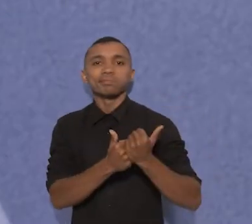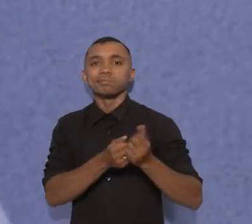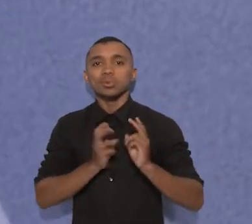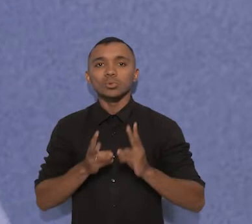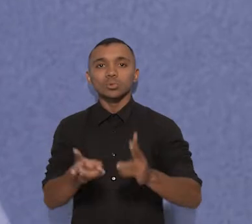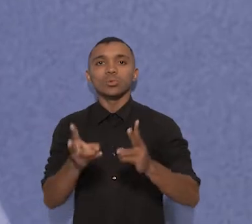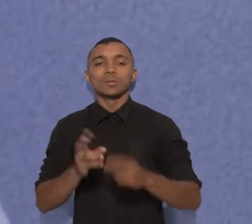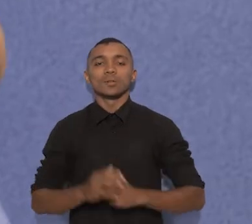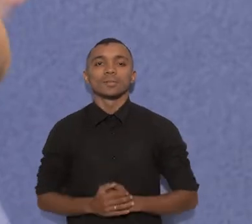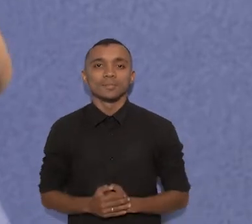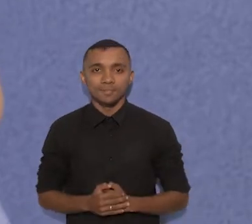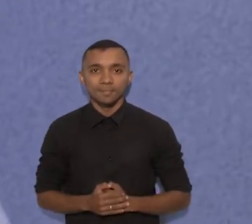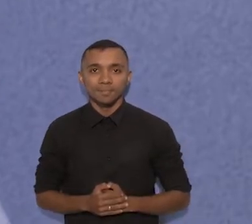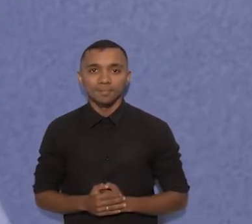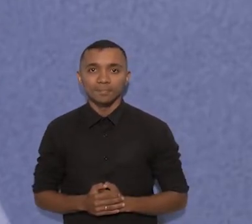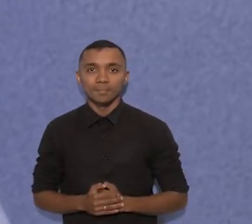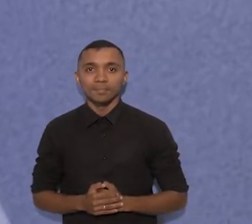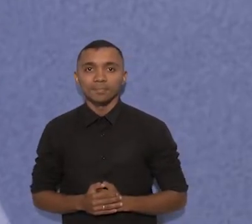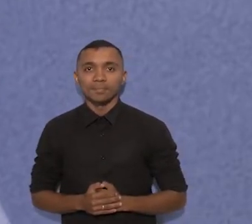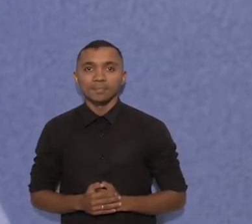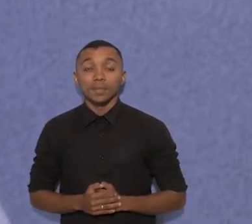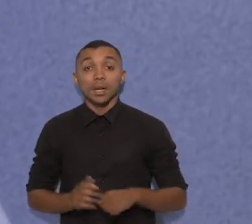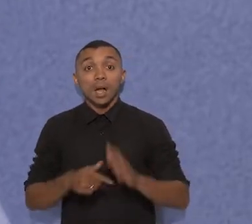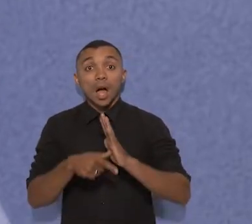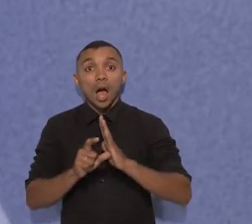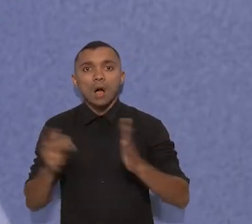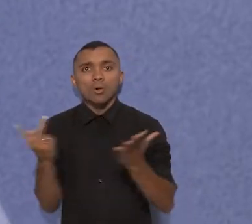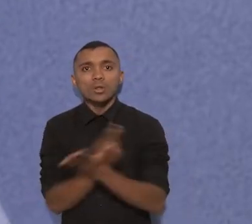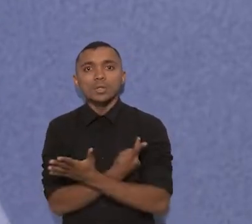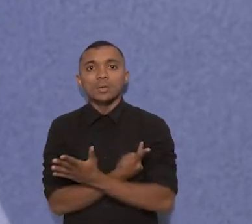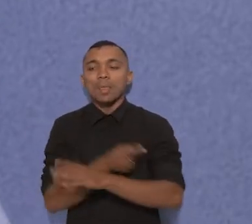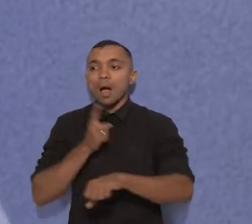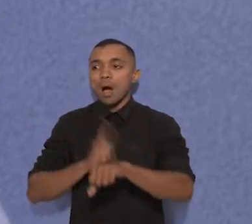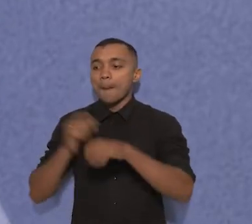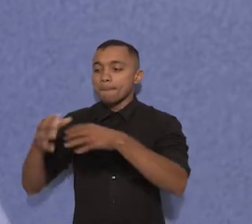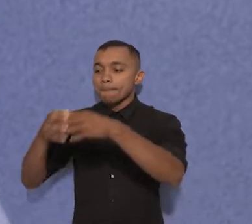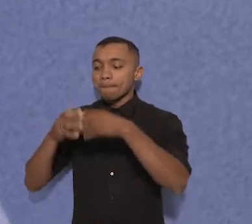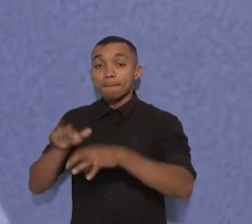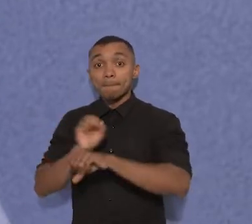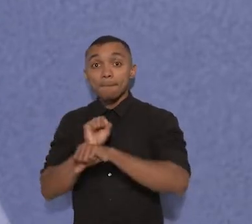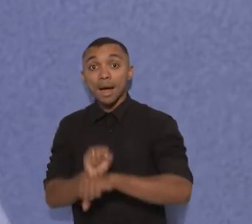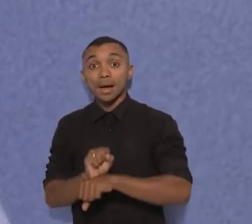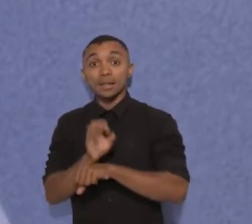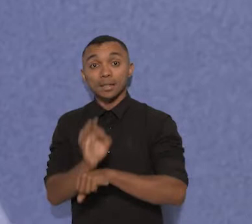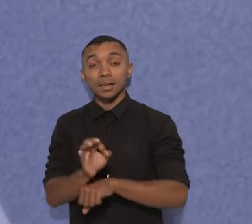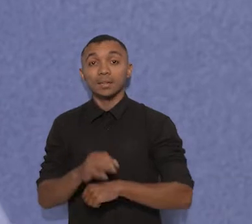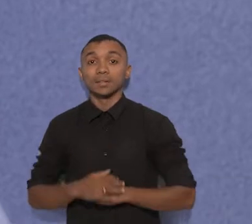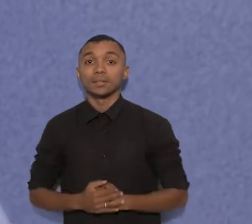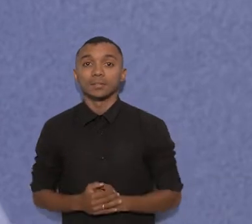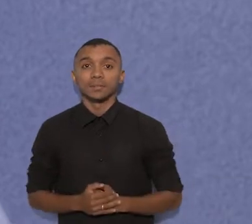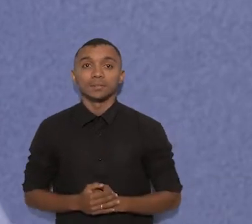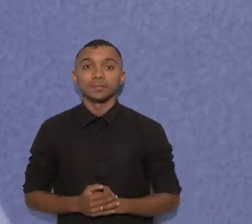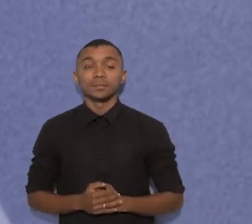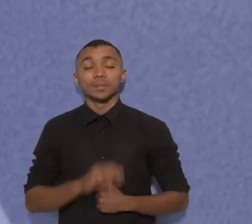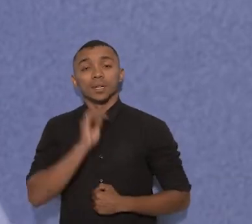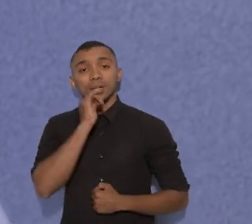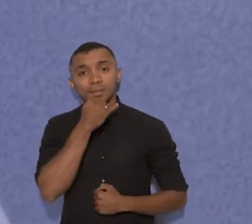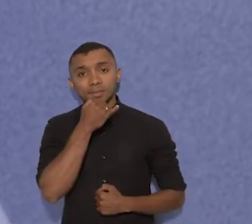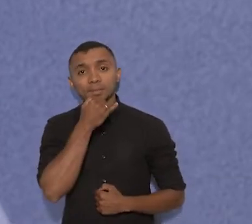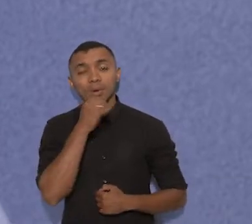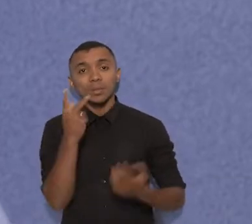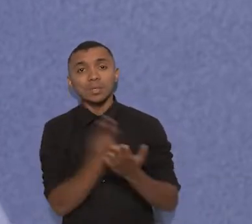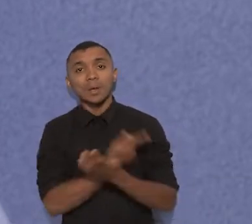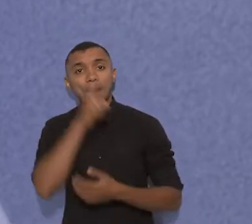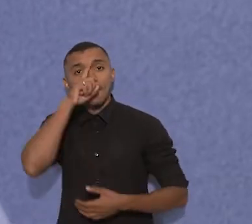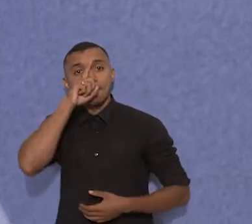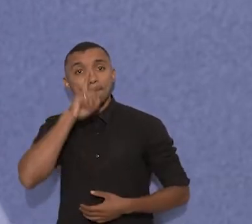é verdade. Sim, ele primeiro pediu, ele faz dá uma paradinha, né? Exatamente. O Kleber, infelizmente, tomou o terceiro amarelo, não joga contra o Avaí.